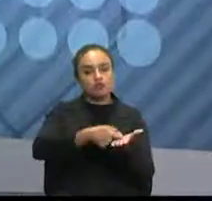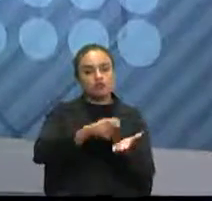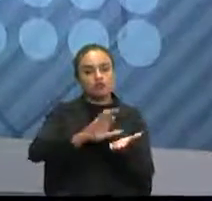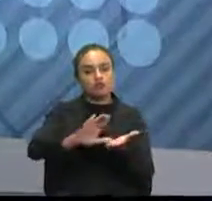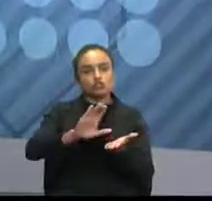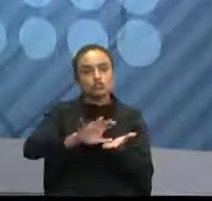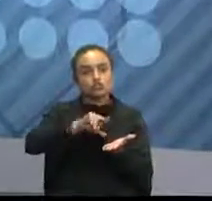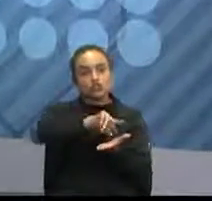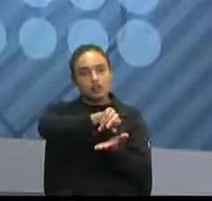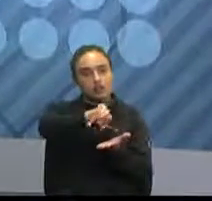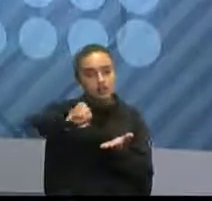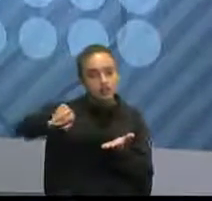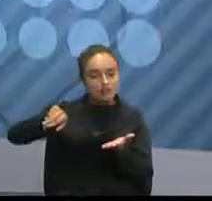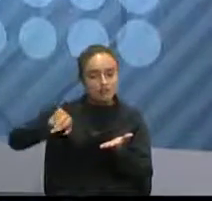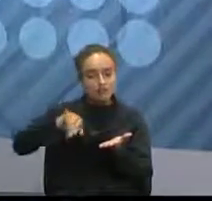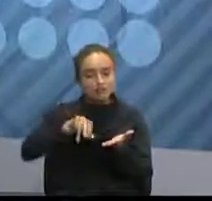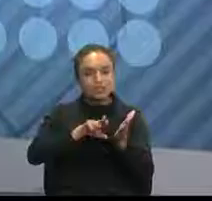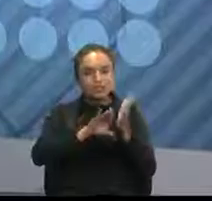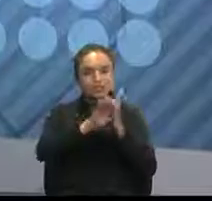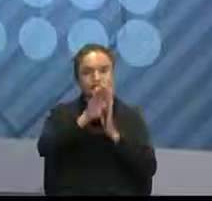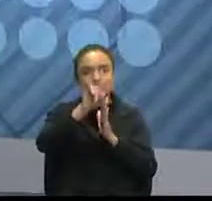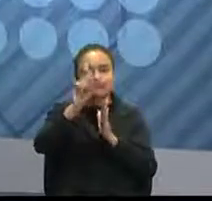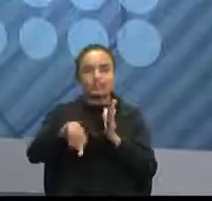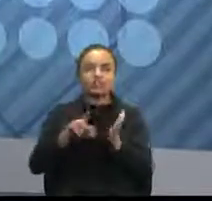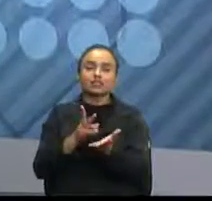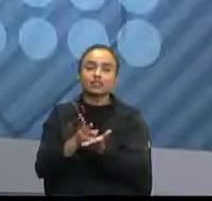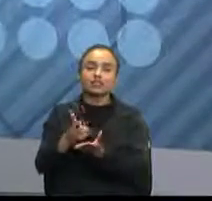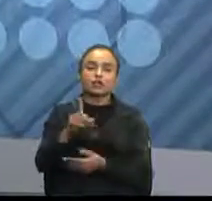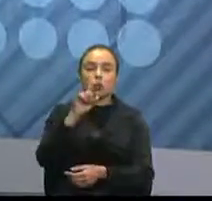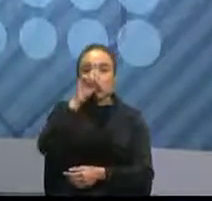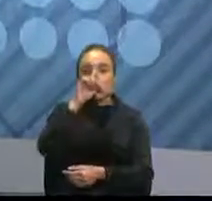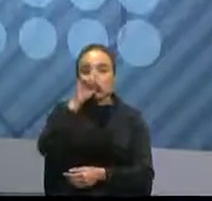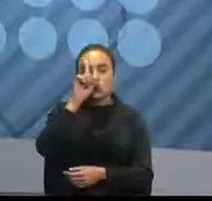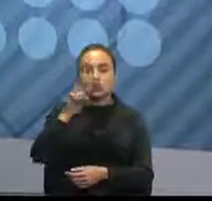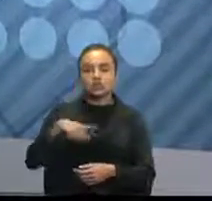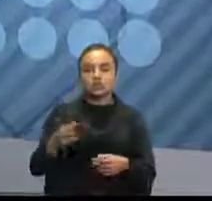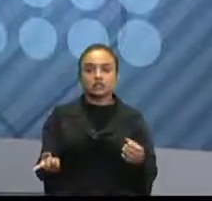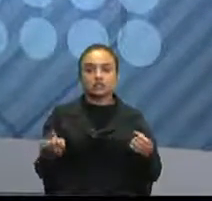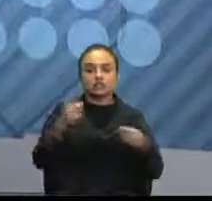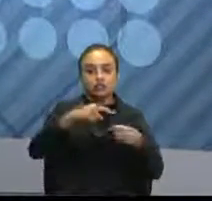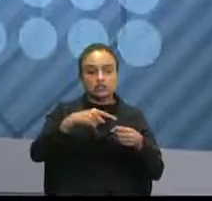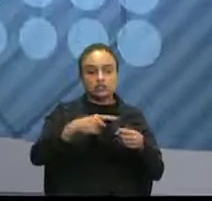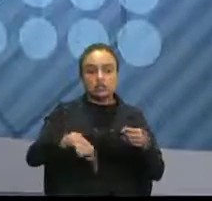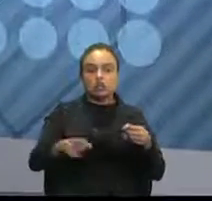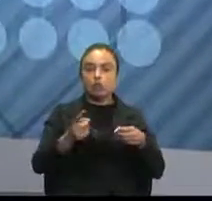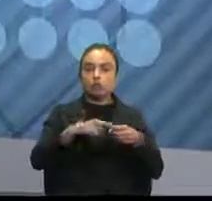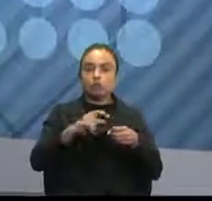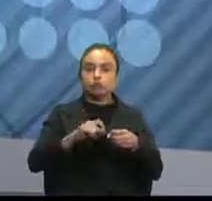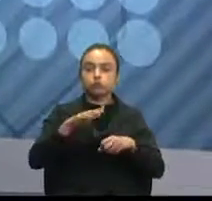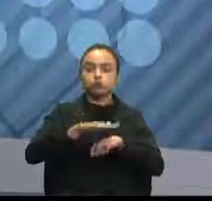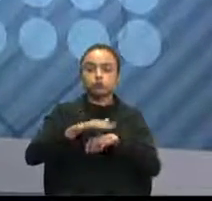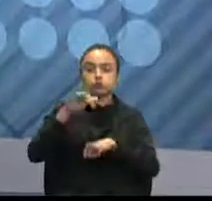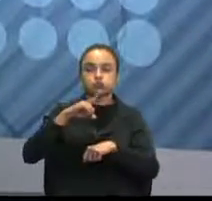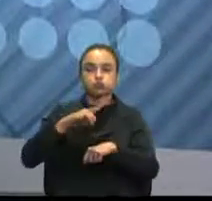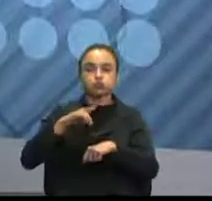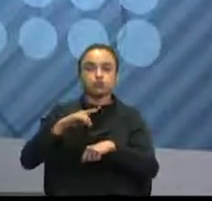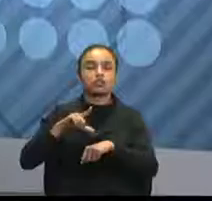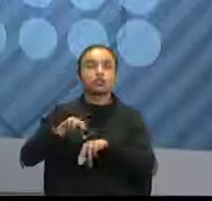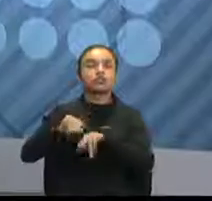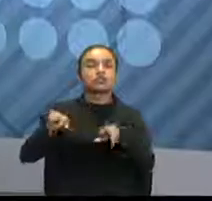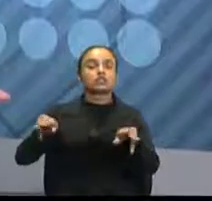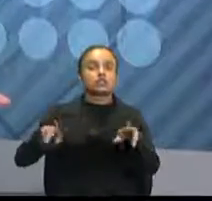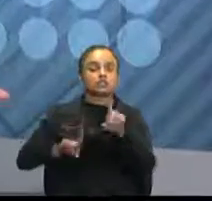riscos porque nosso objetivo é ter maior retorno só que a gente só têm maior retorno com maiores riscos